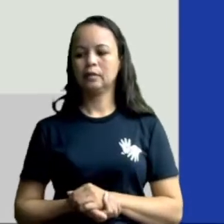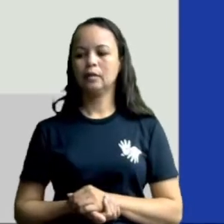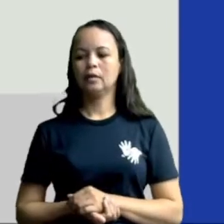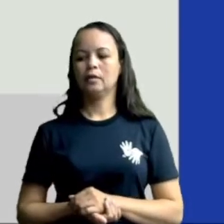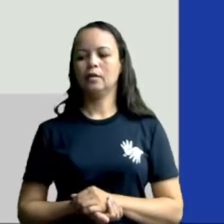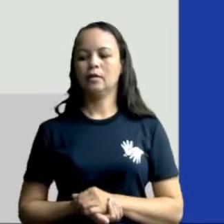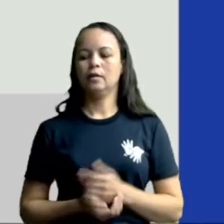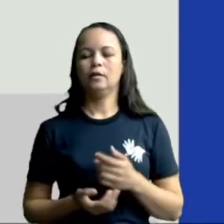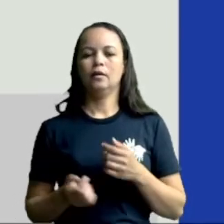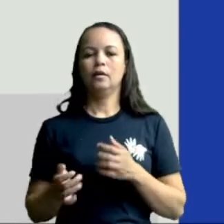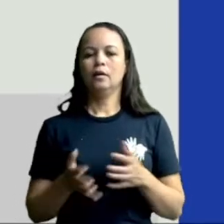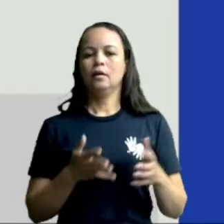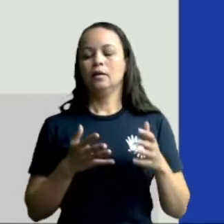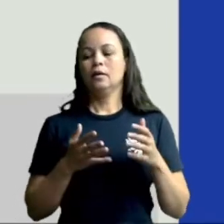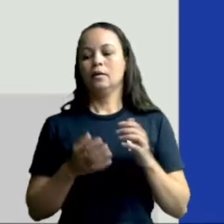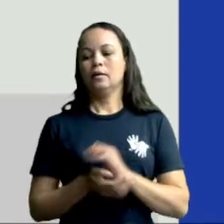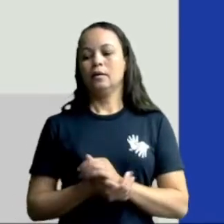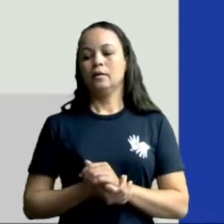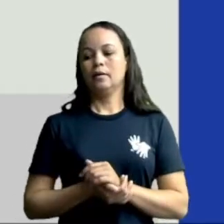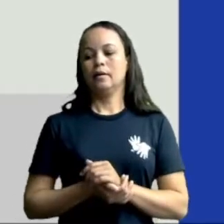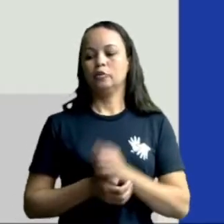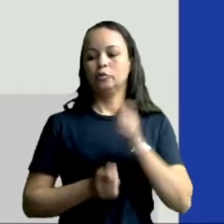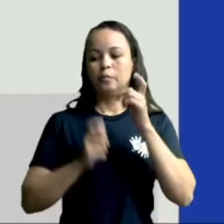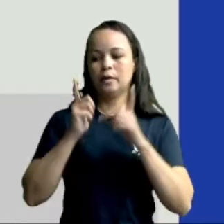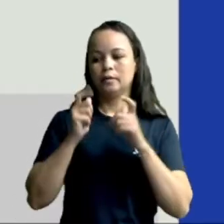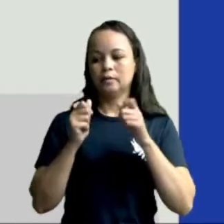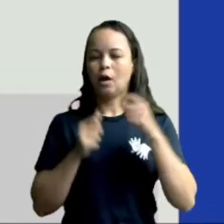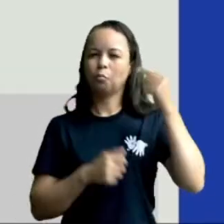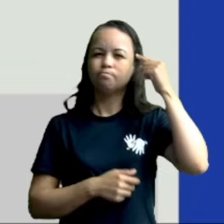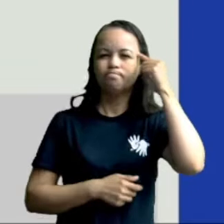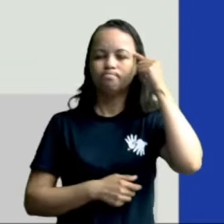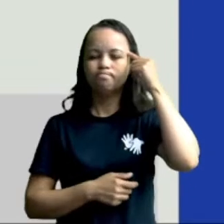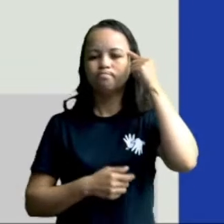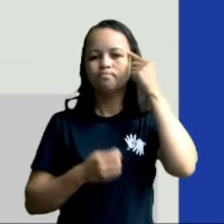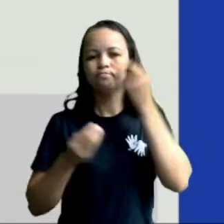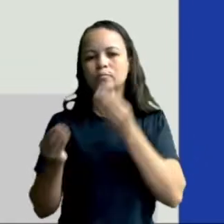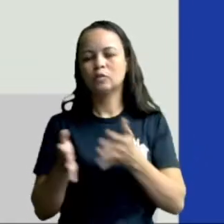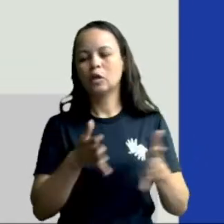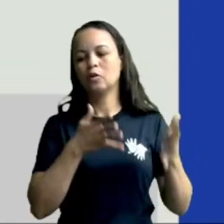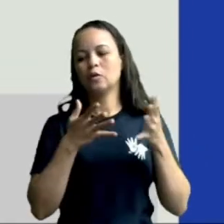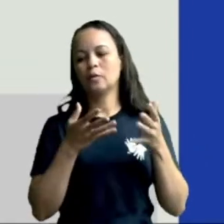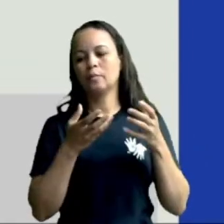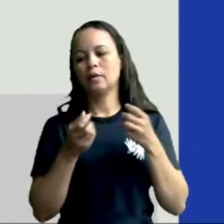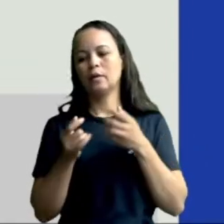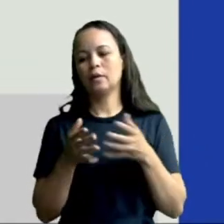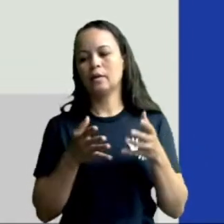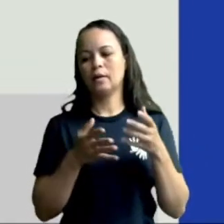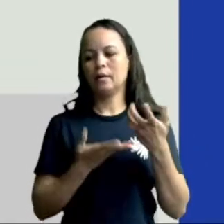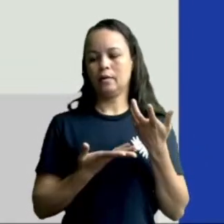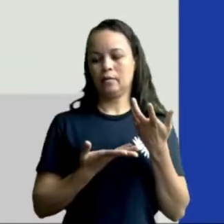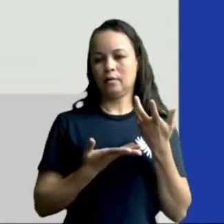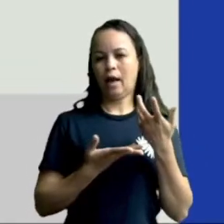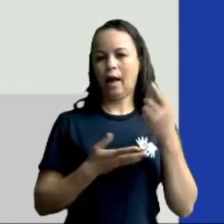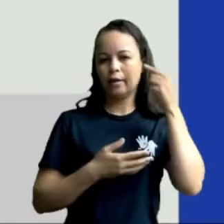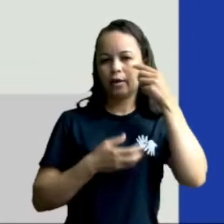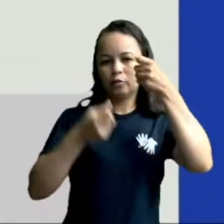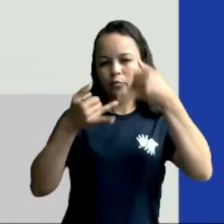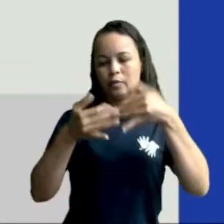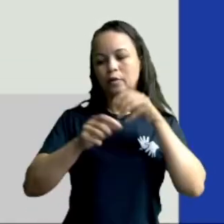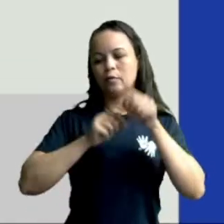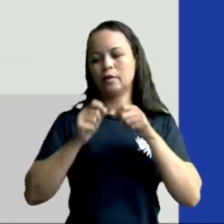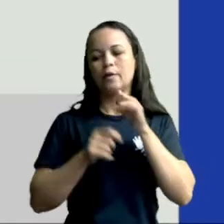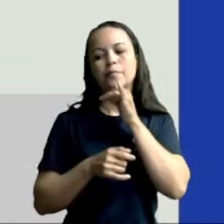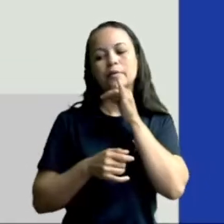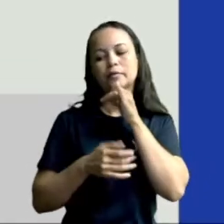passado. Por exemplo, pensei que não estarias aún em casa. Pensei que você ainda não